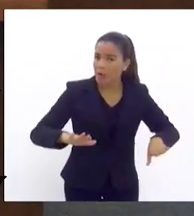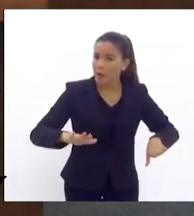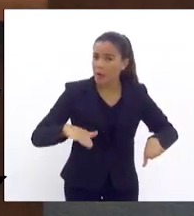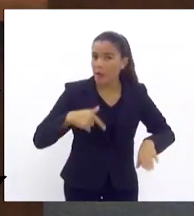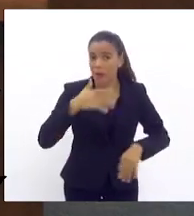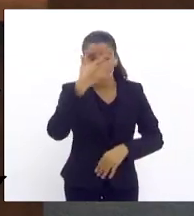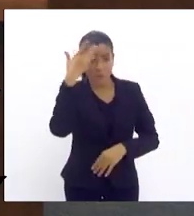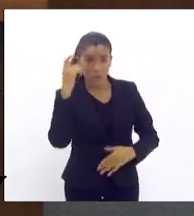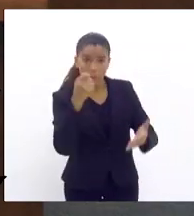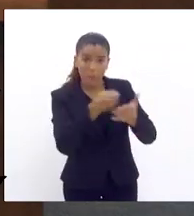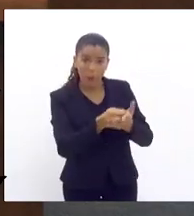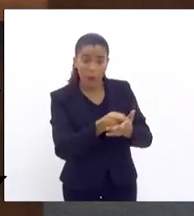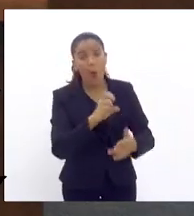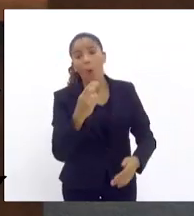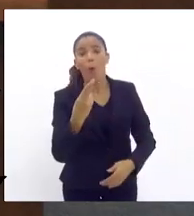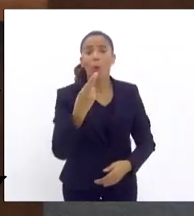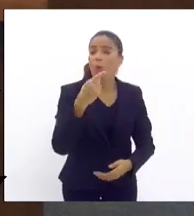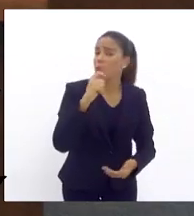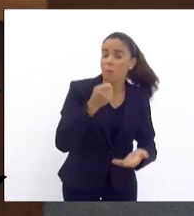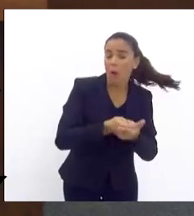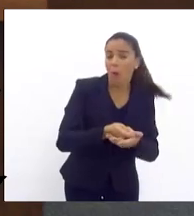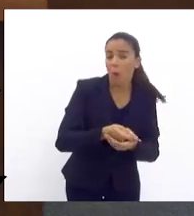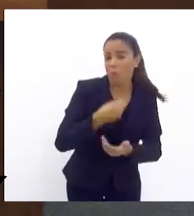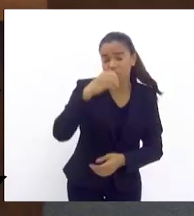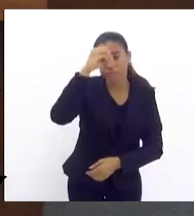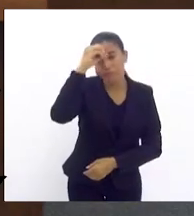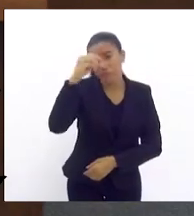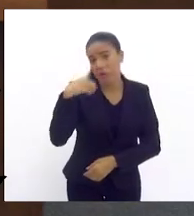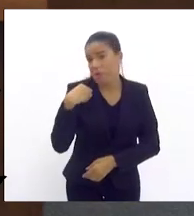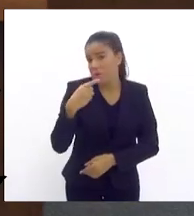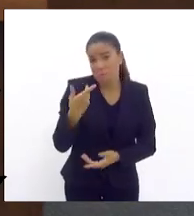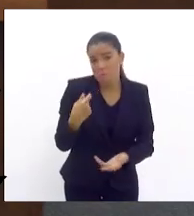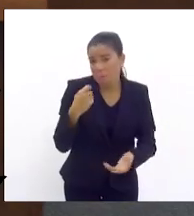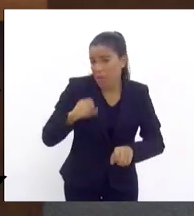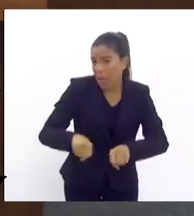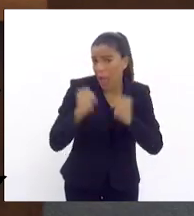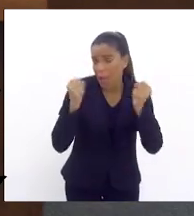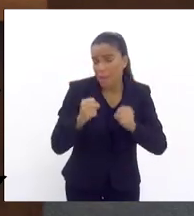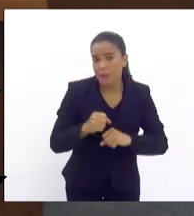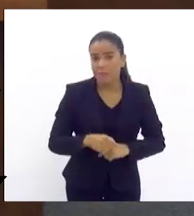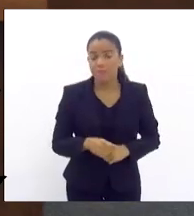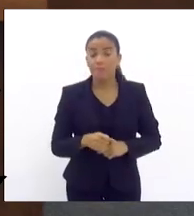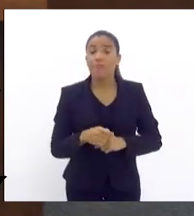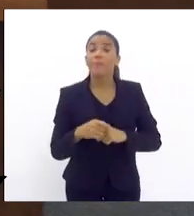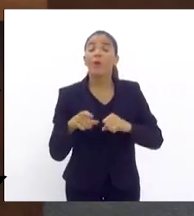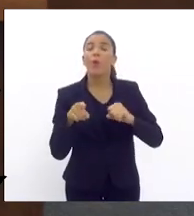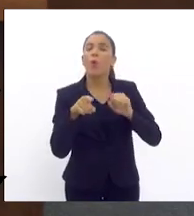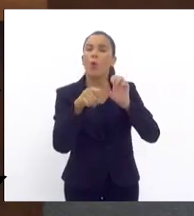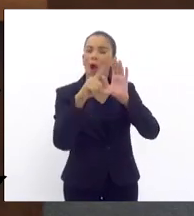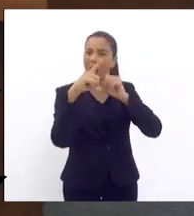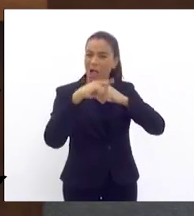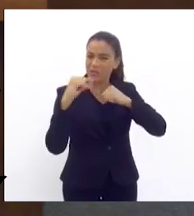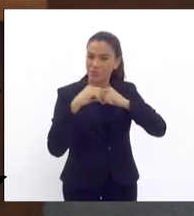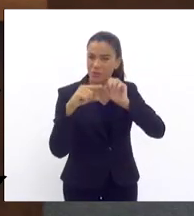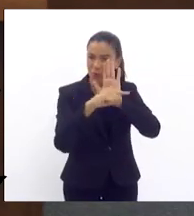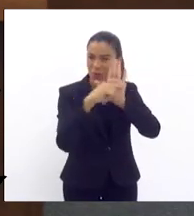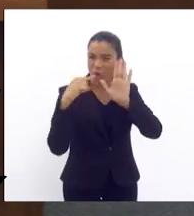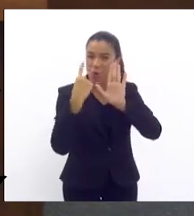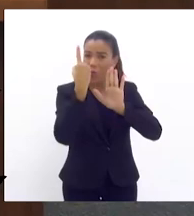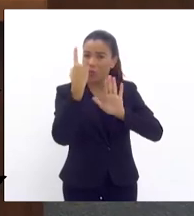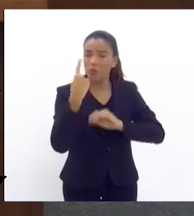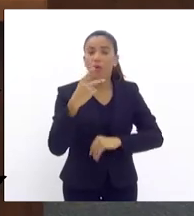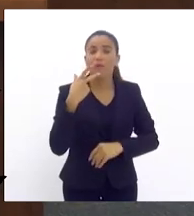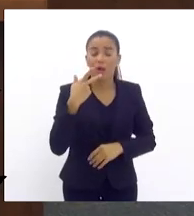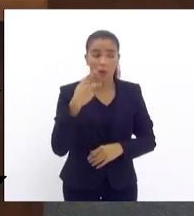se a pessoa pagou ou não pagou aquela conta com atraso. O parágrafo único desse artigo diz o seguinte, o consumidor cobrado